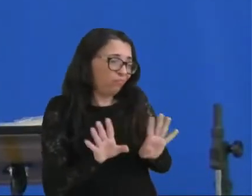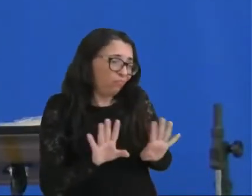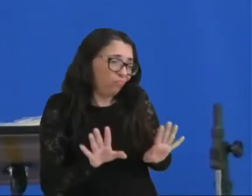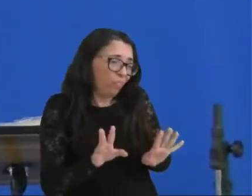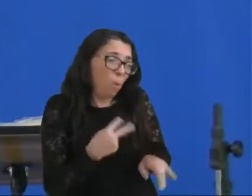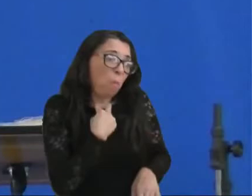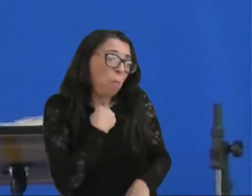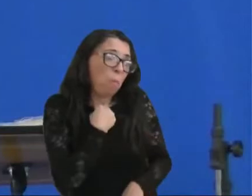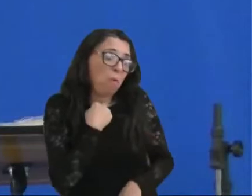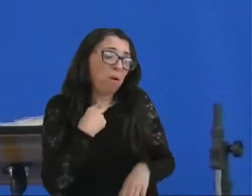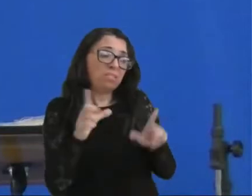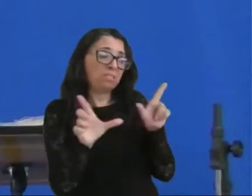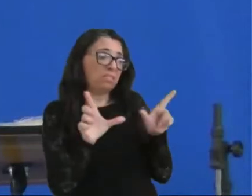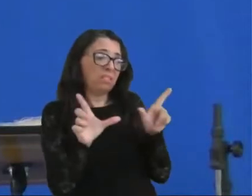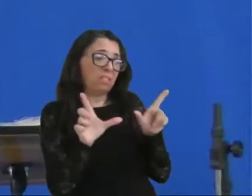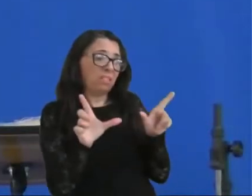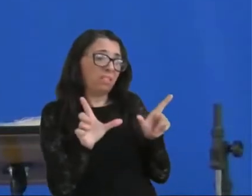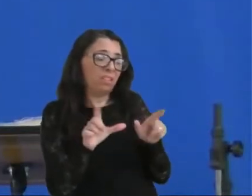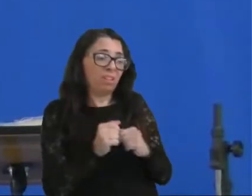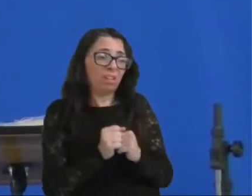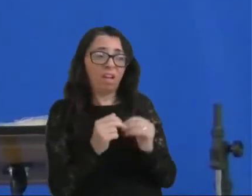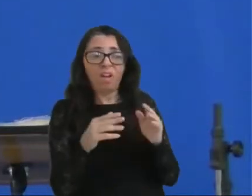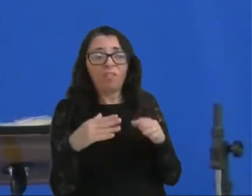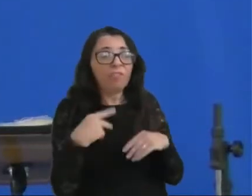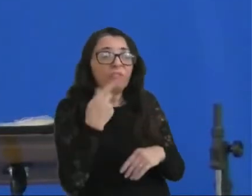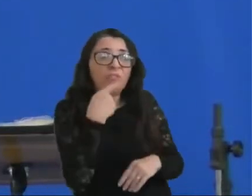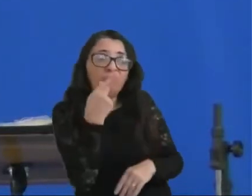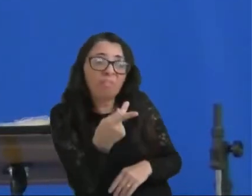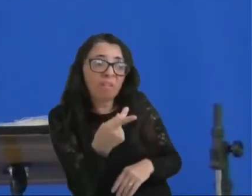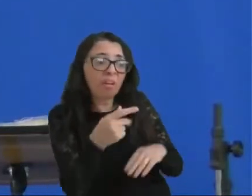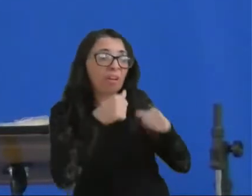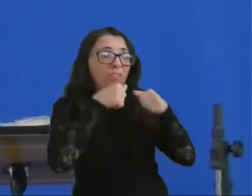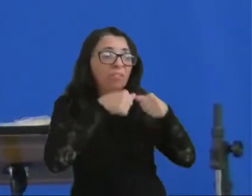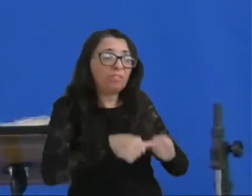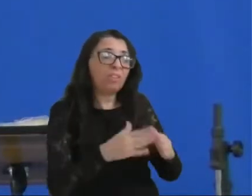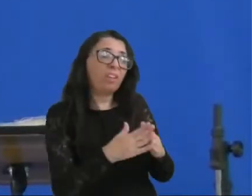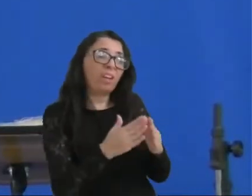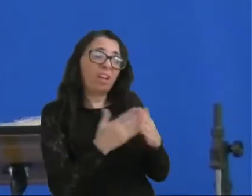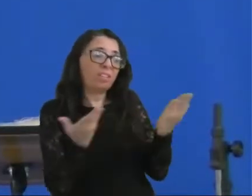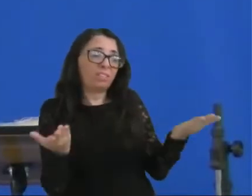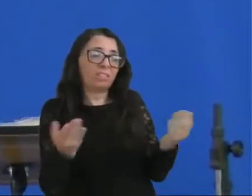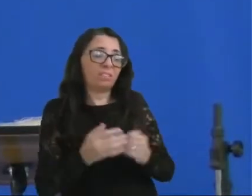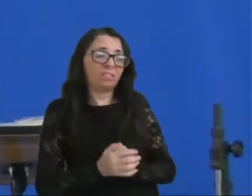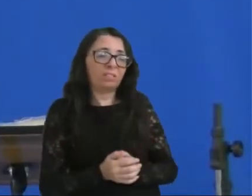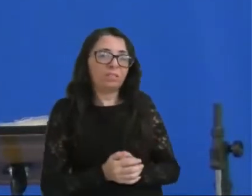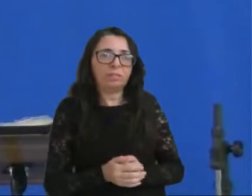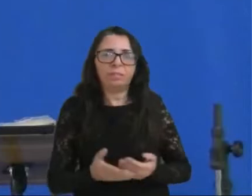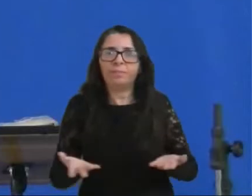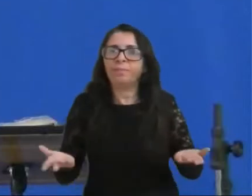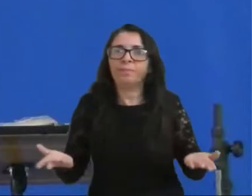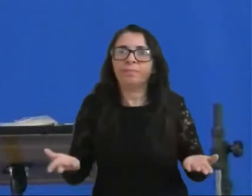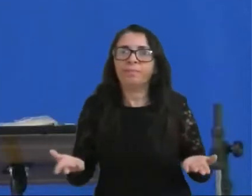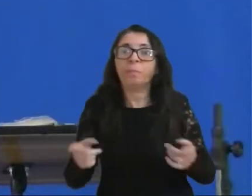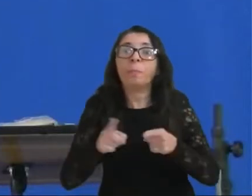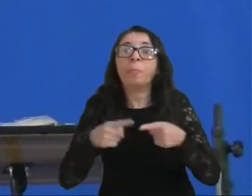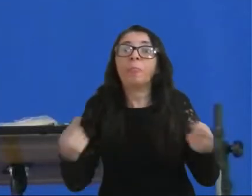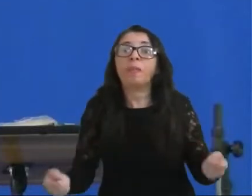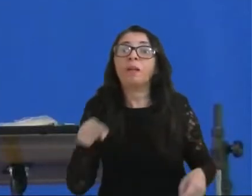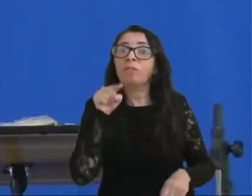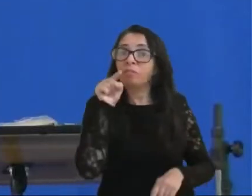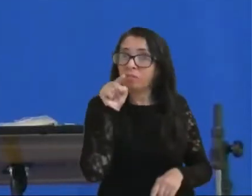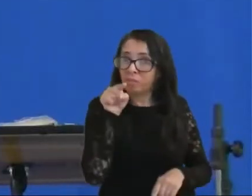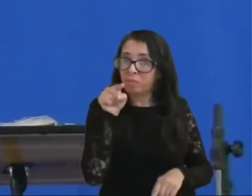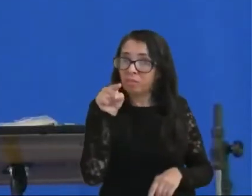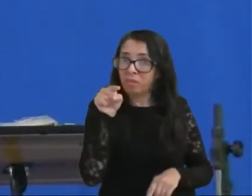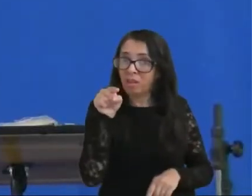Agora o problema está na igreja. O problema está vir à igreja, com todos os cuidados, com todas